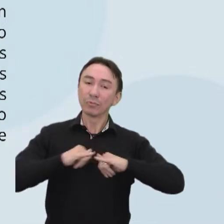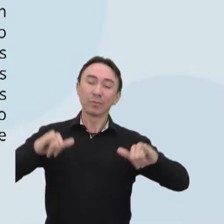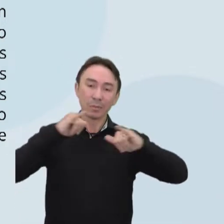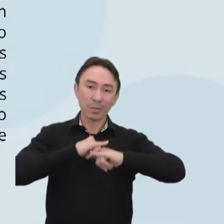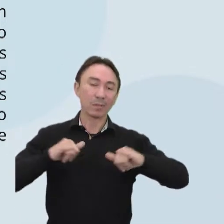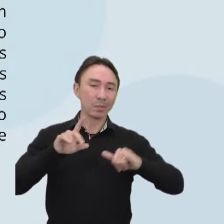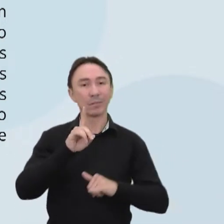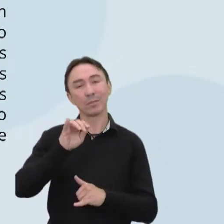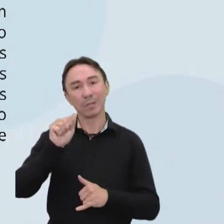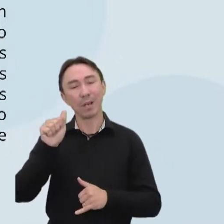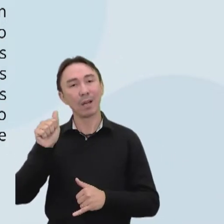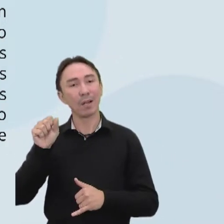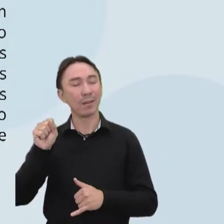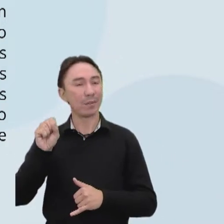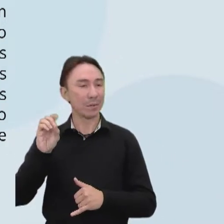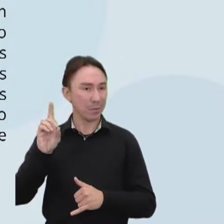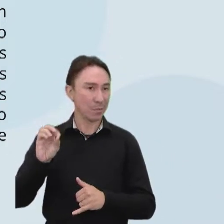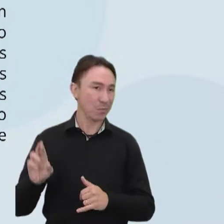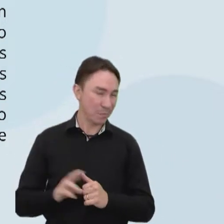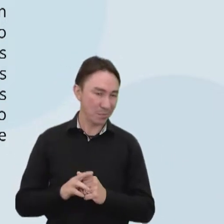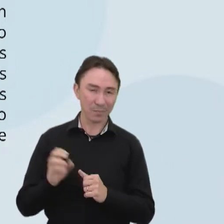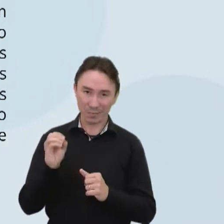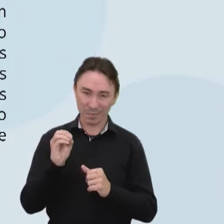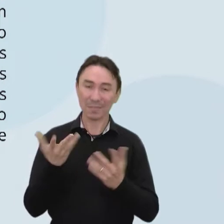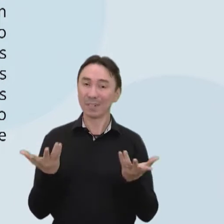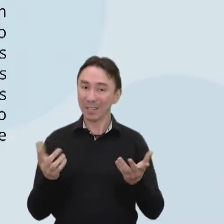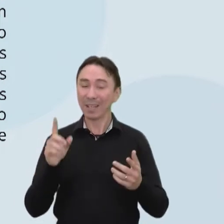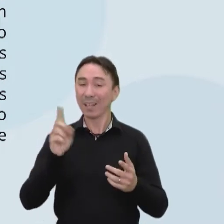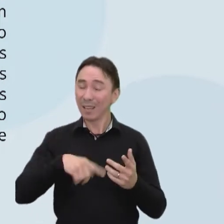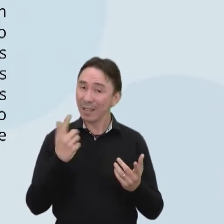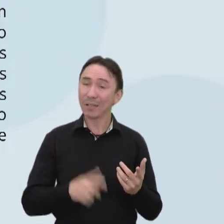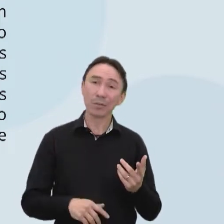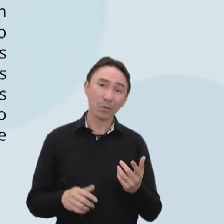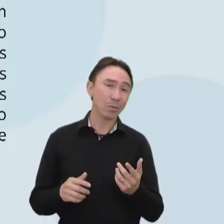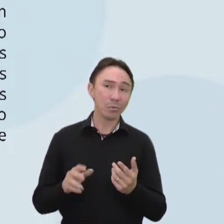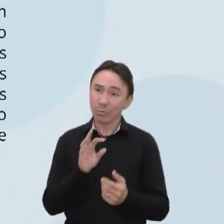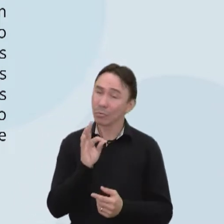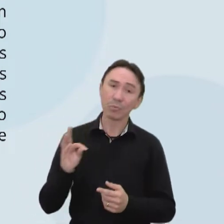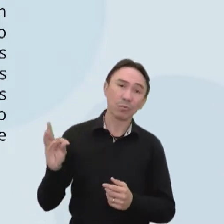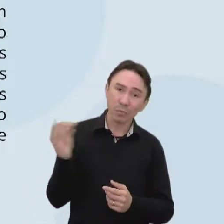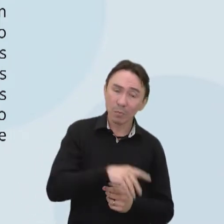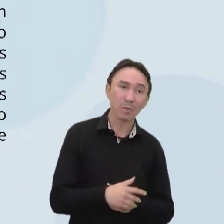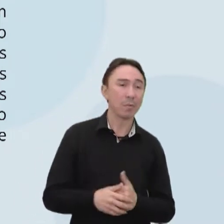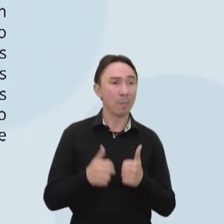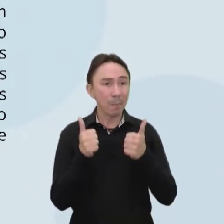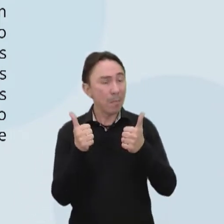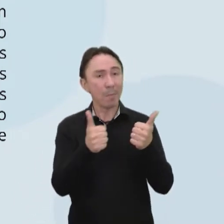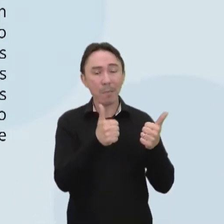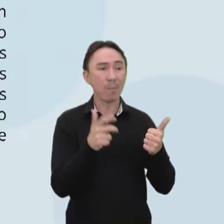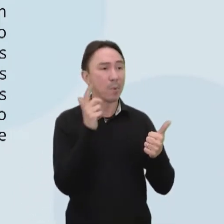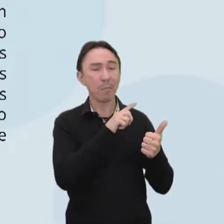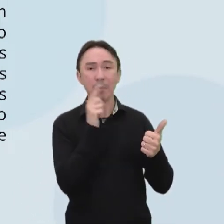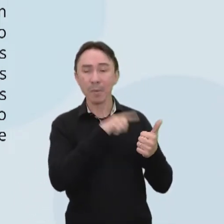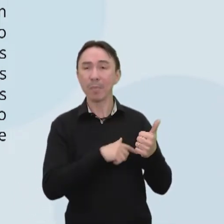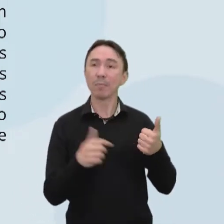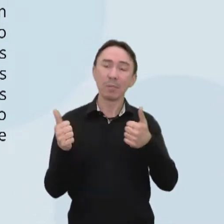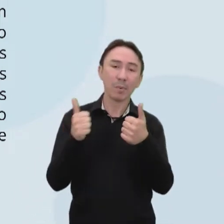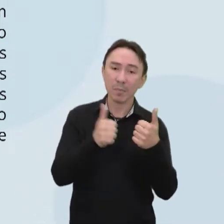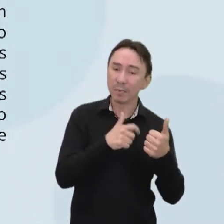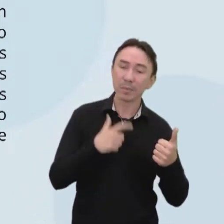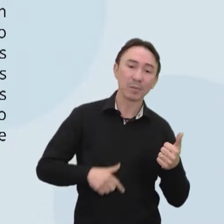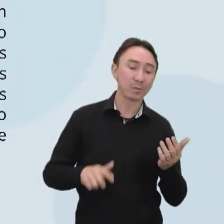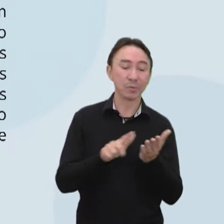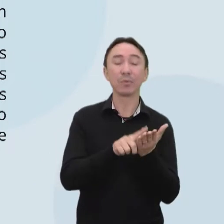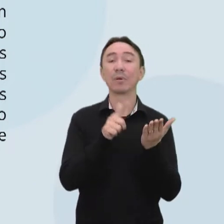situação ganha-ganha, porque os noticiários do Jornal Mural são vistos por mais